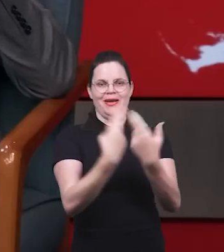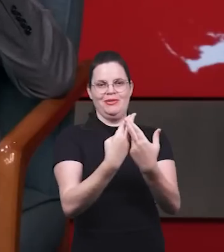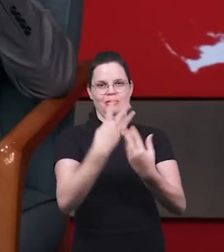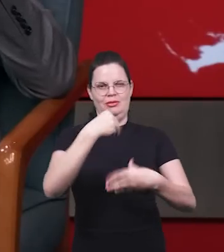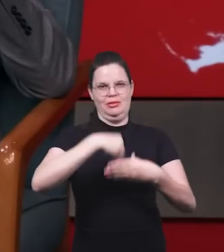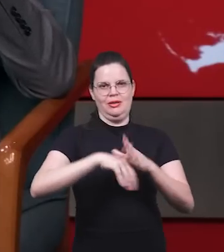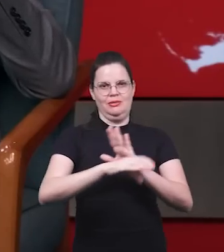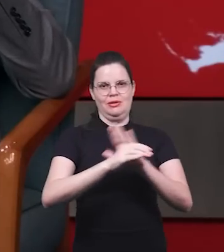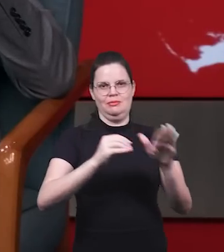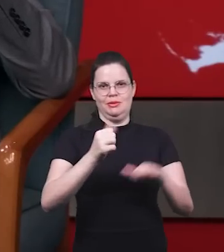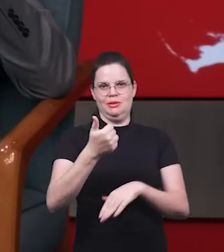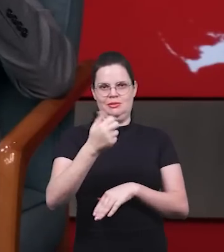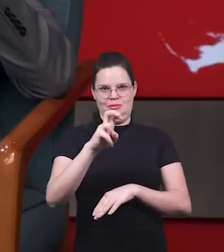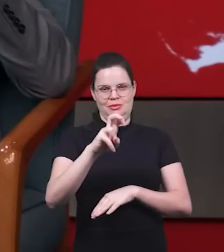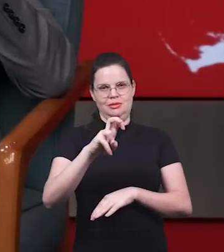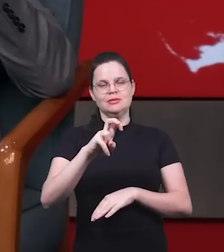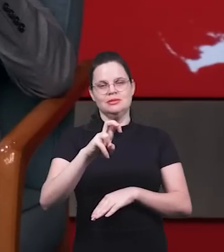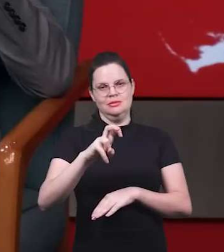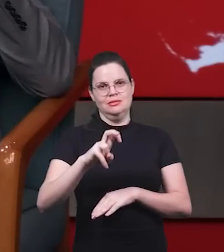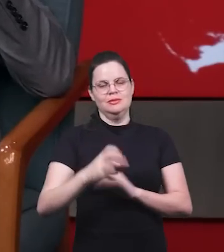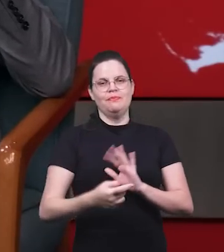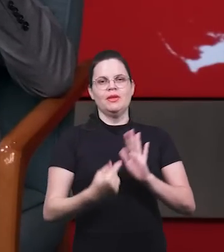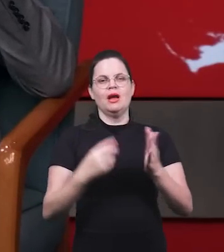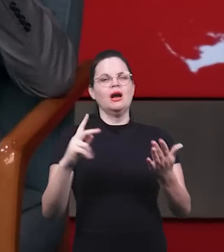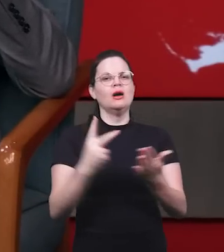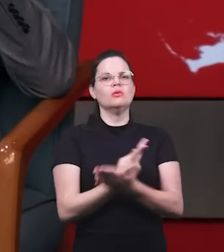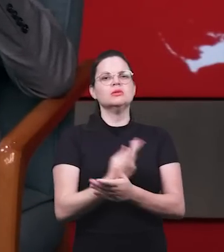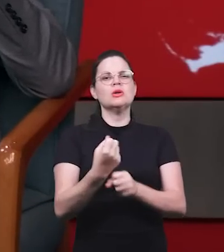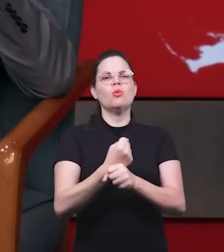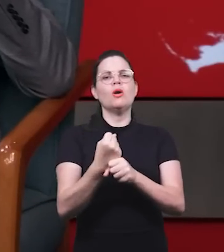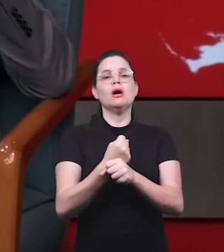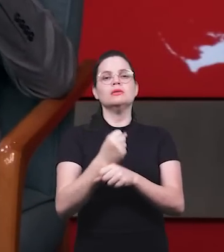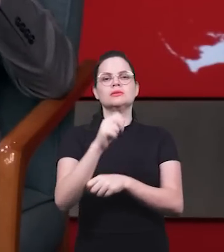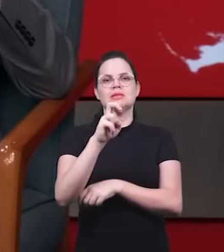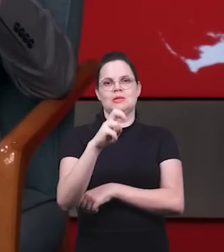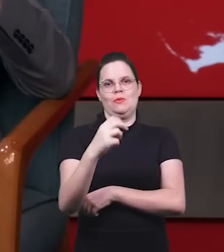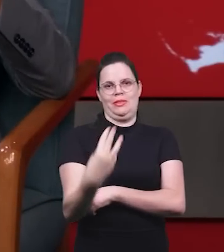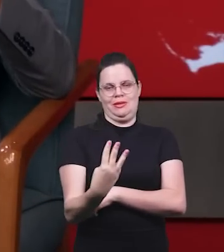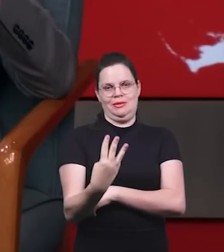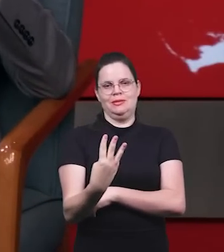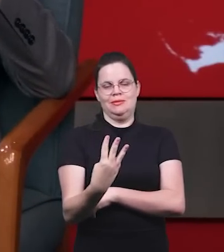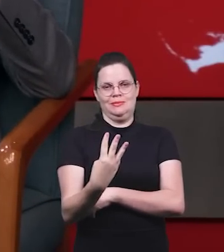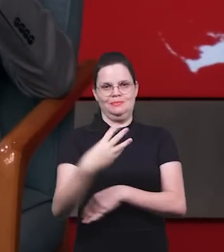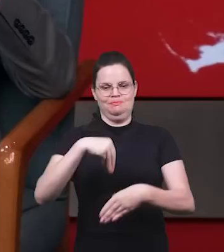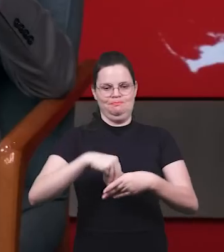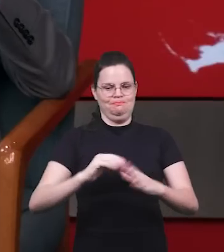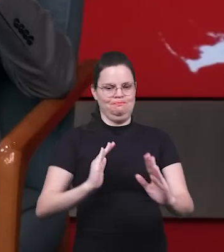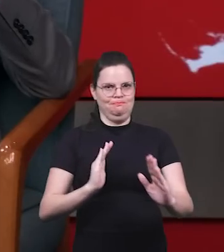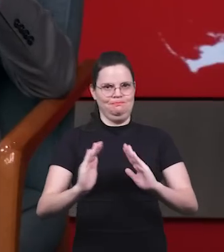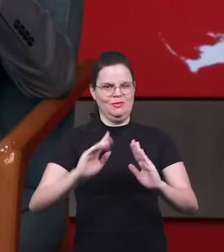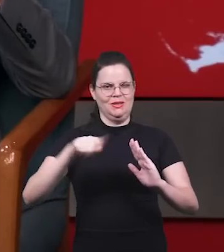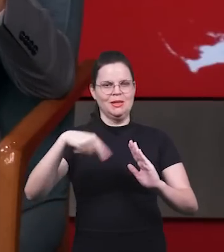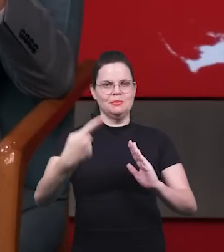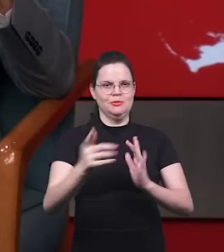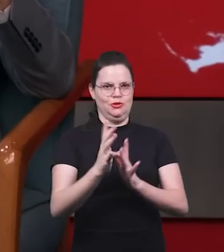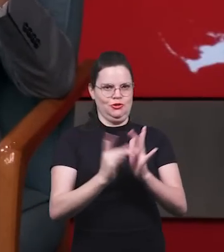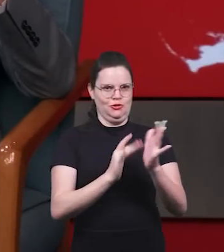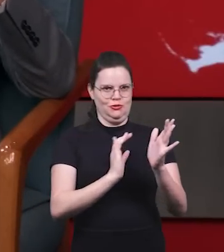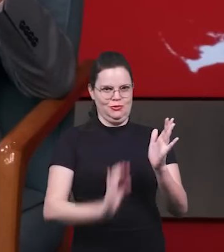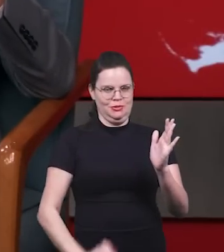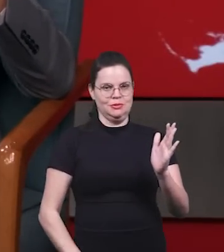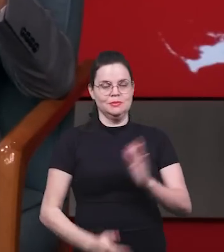capítulo 15 do livro de Atos, e que aconteceu no ano 53 da era cristã,